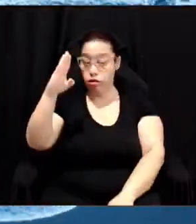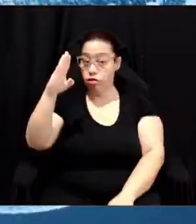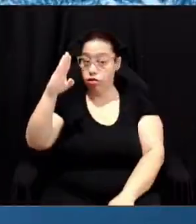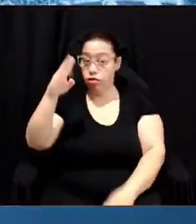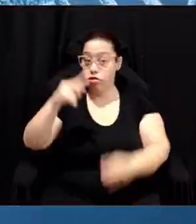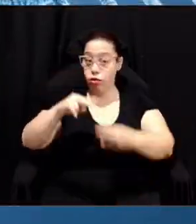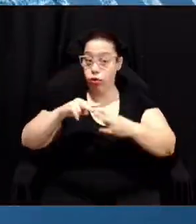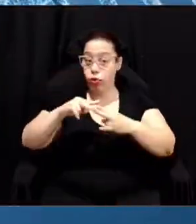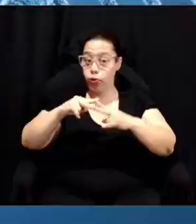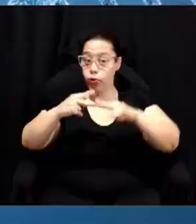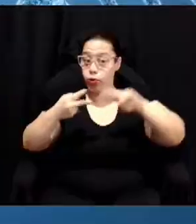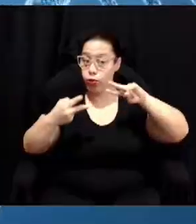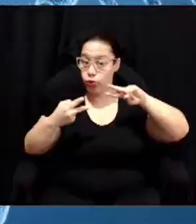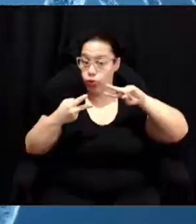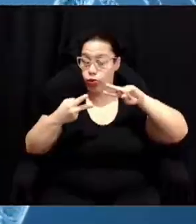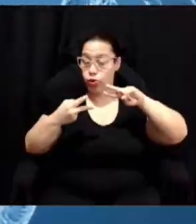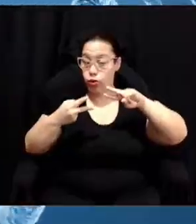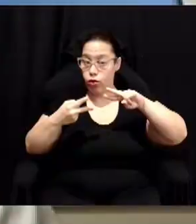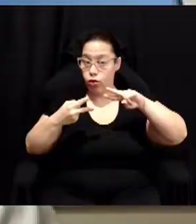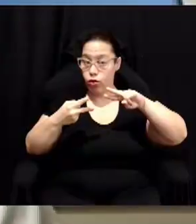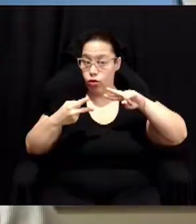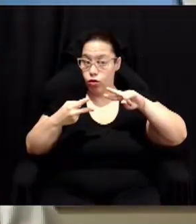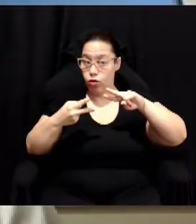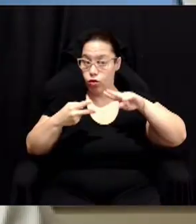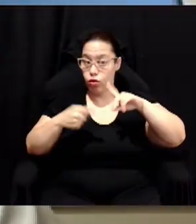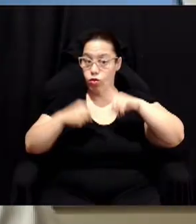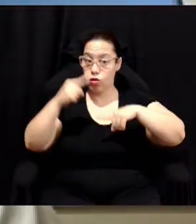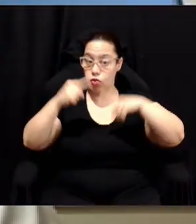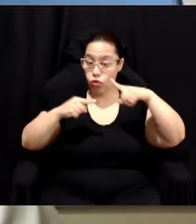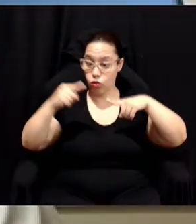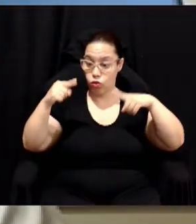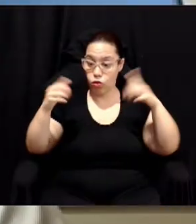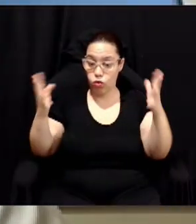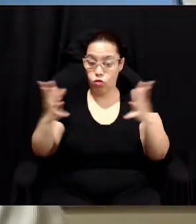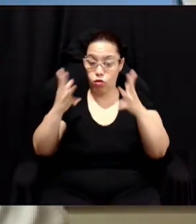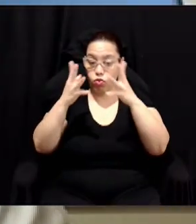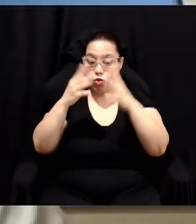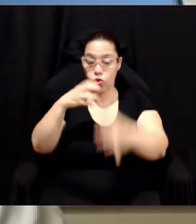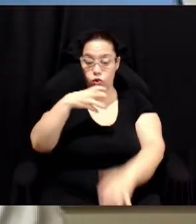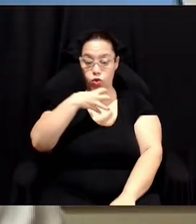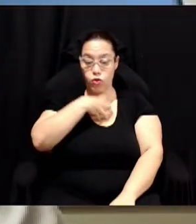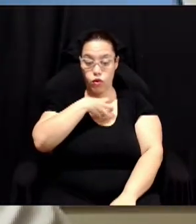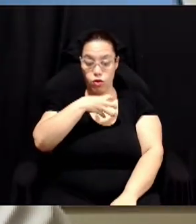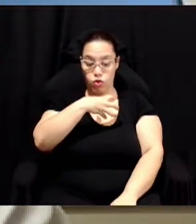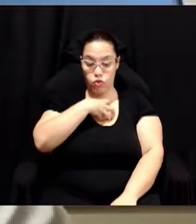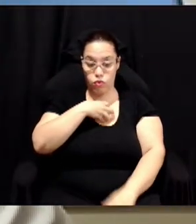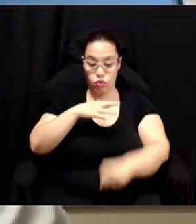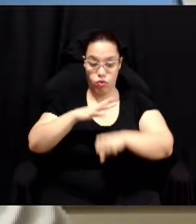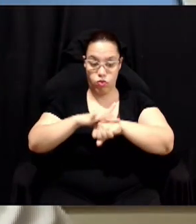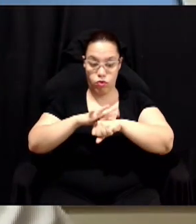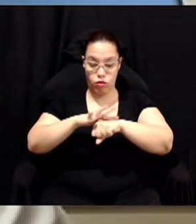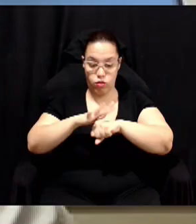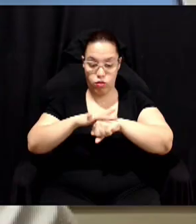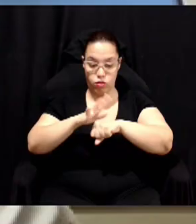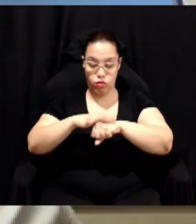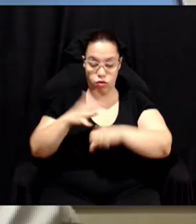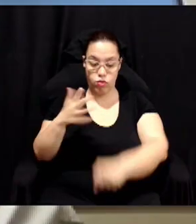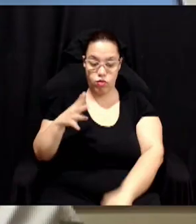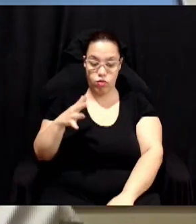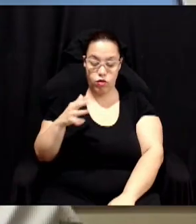genético em que uma confluência de genes produz os sintomas da doença de Parkinson, produz essa